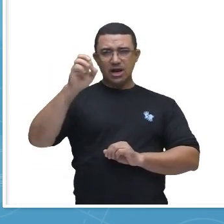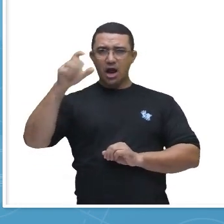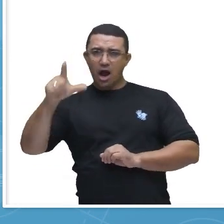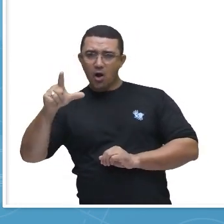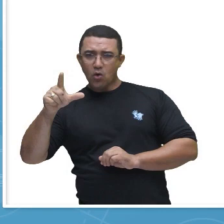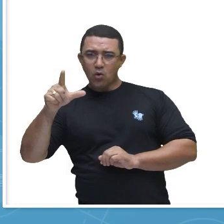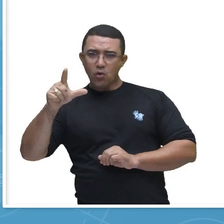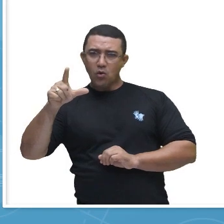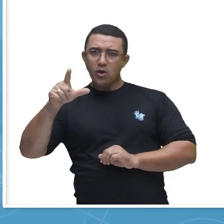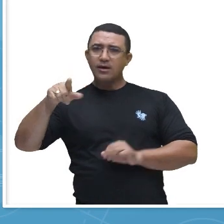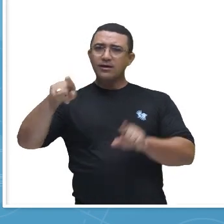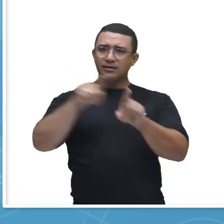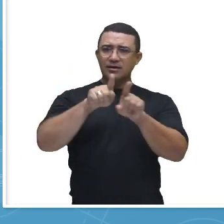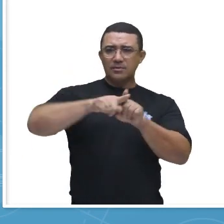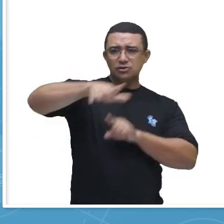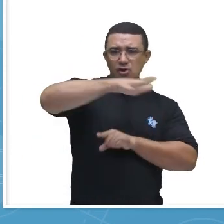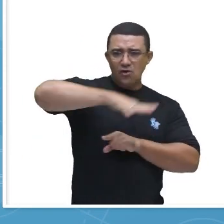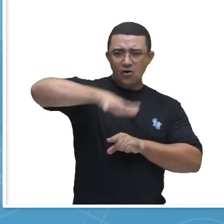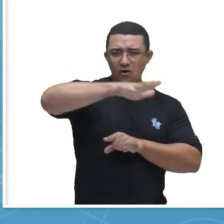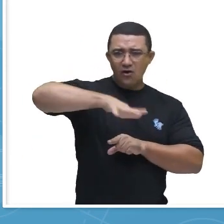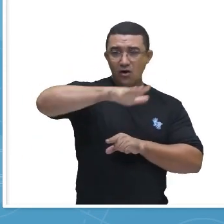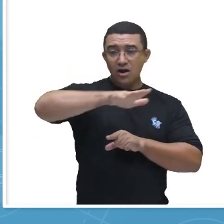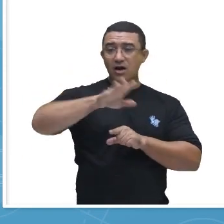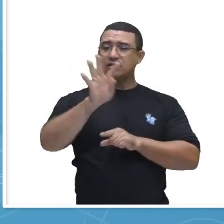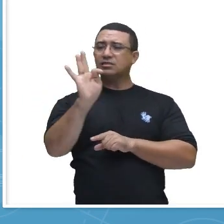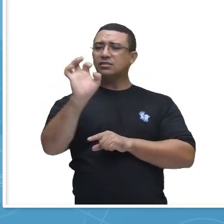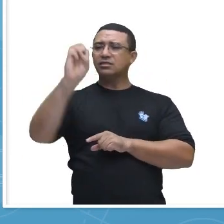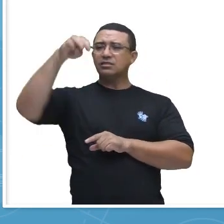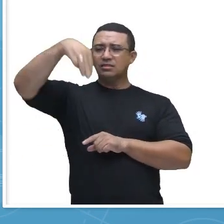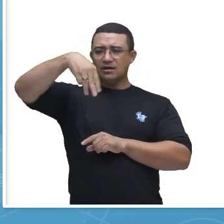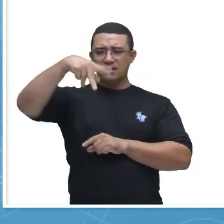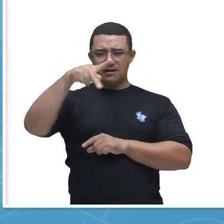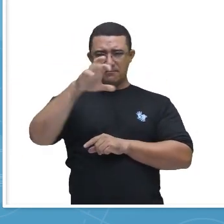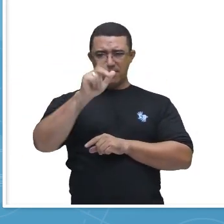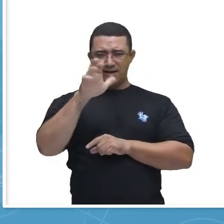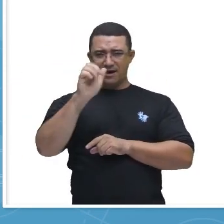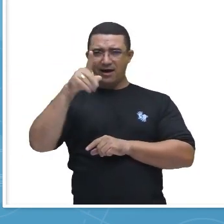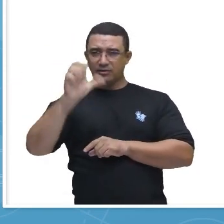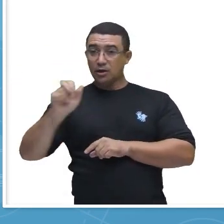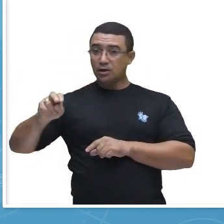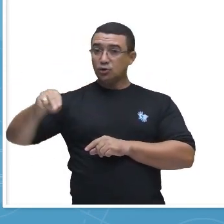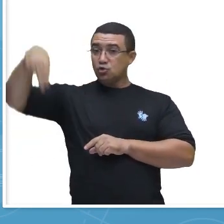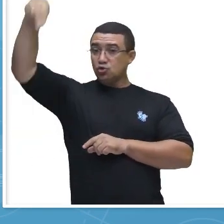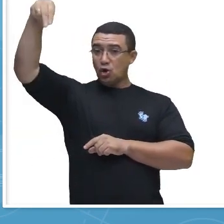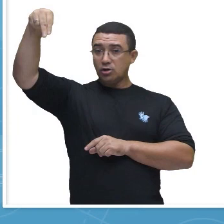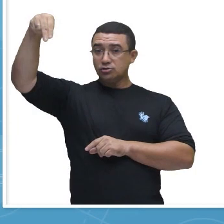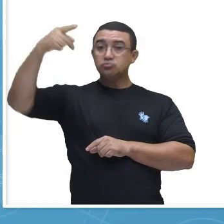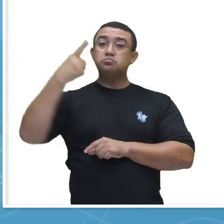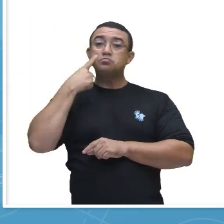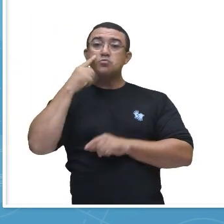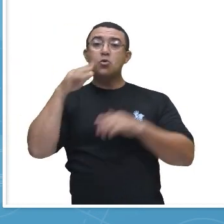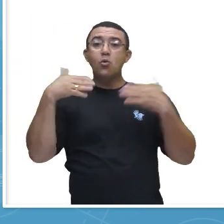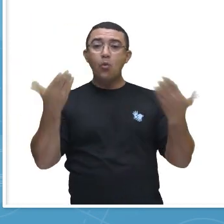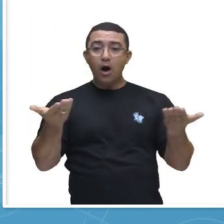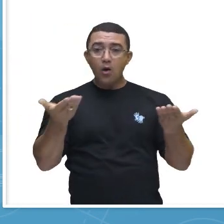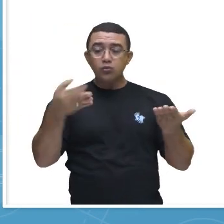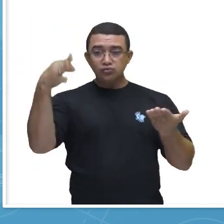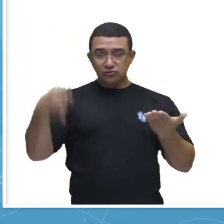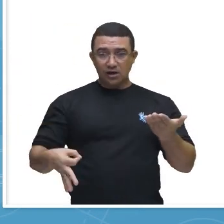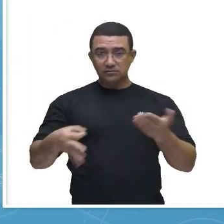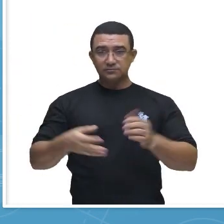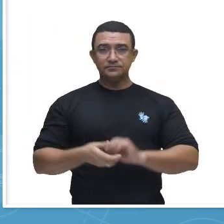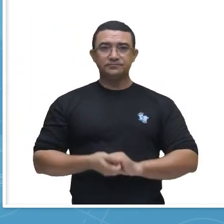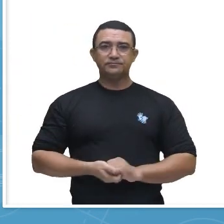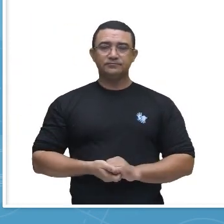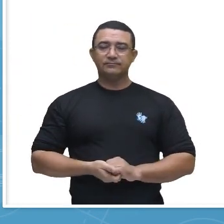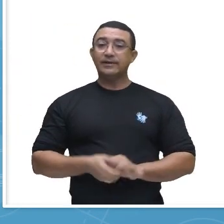aí entre a letra D e a letra E, né? A maioria colocou a letra D. Vamos verificar ali no nosso gabarito comentado,